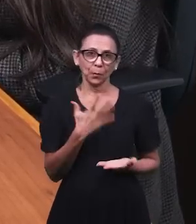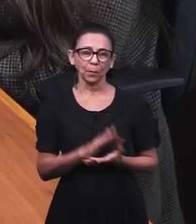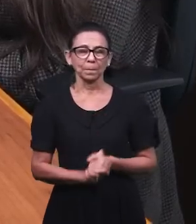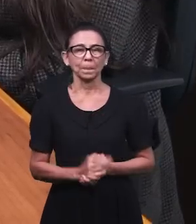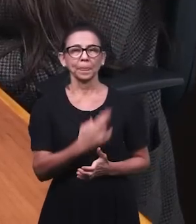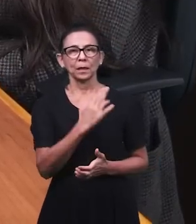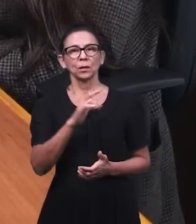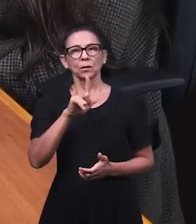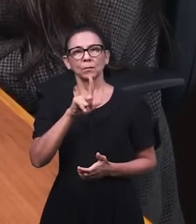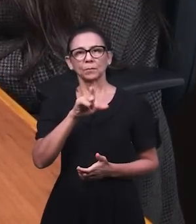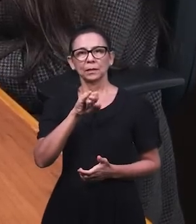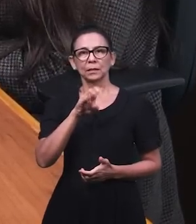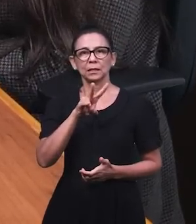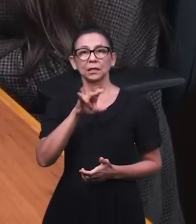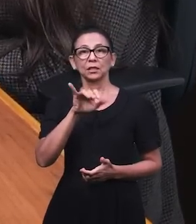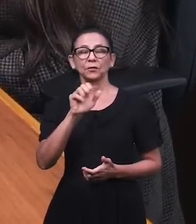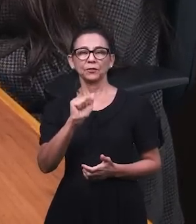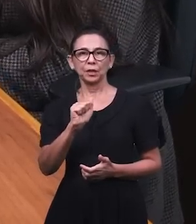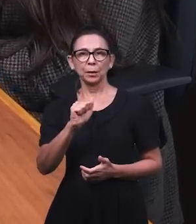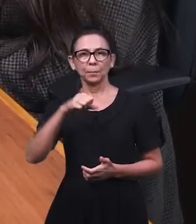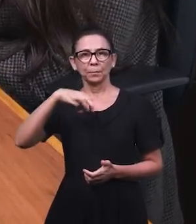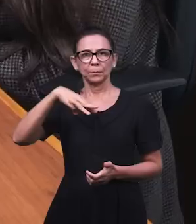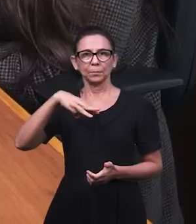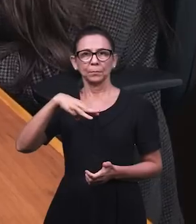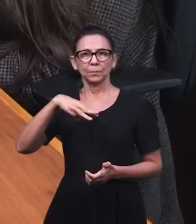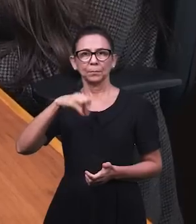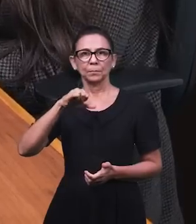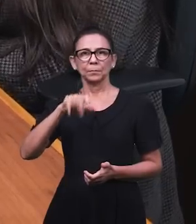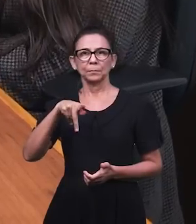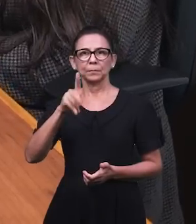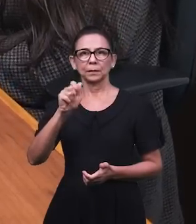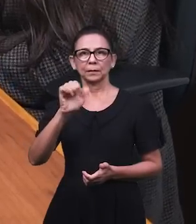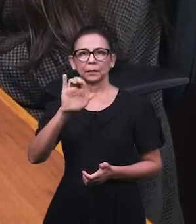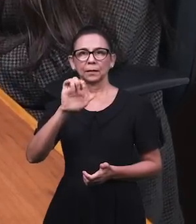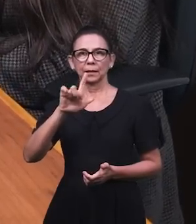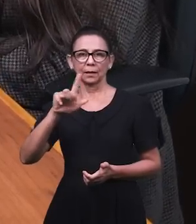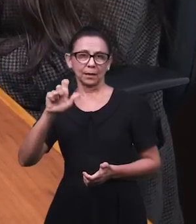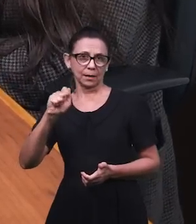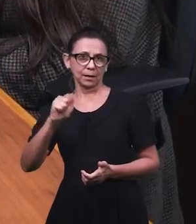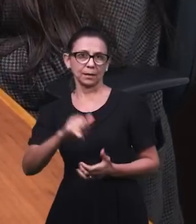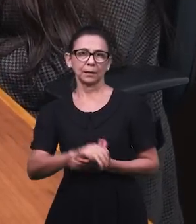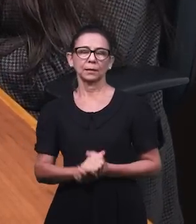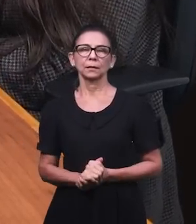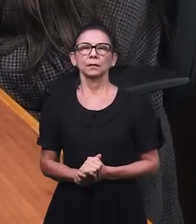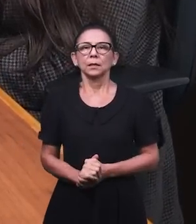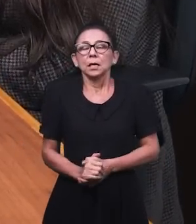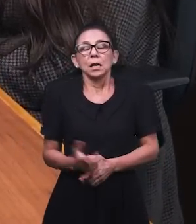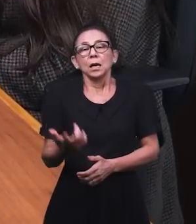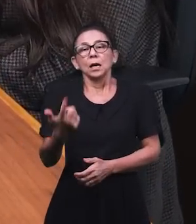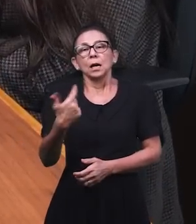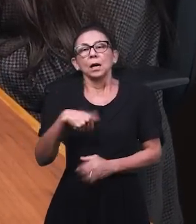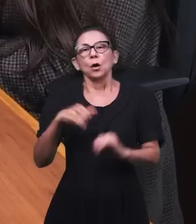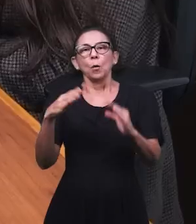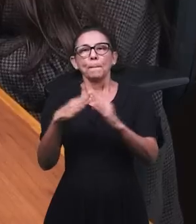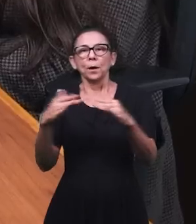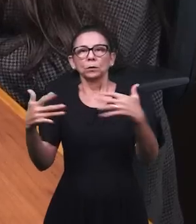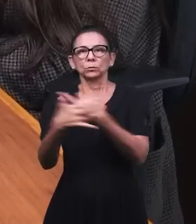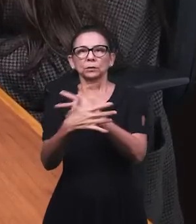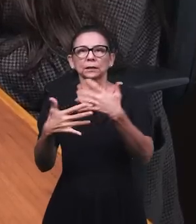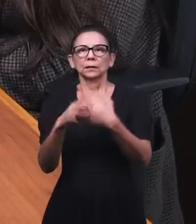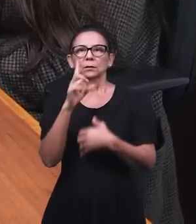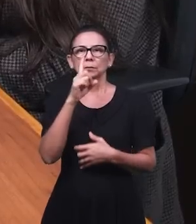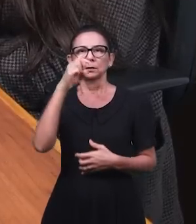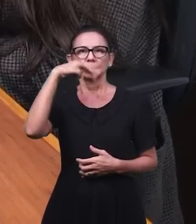Nívia Micaela. Ninguém conhece, mas eu tenho 2 nomes. Eu moro em Domingos Martins, sou da Igreja Central de Domingos